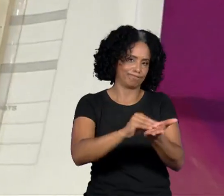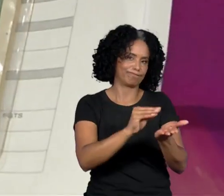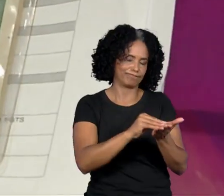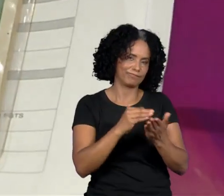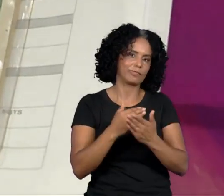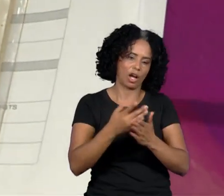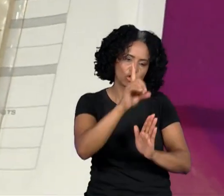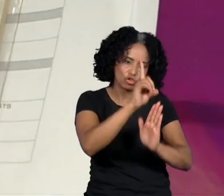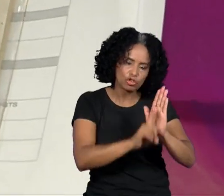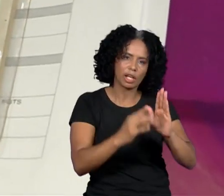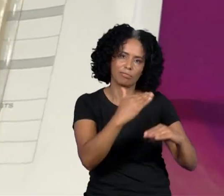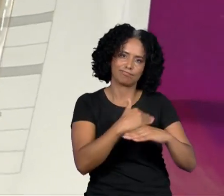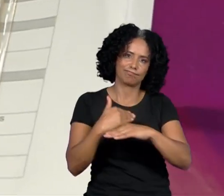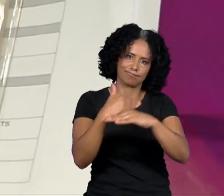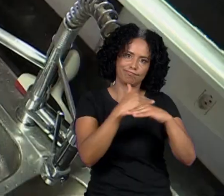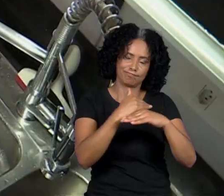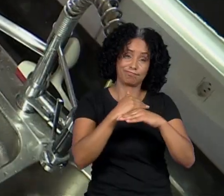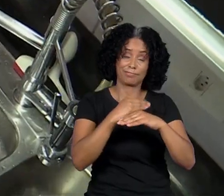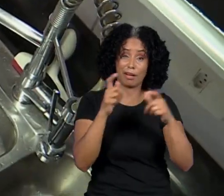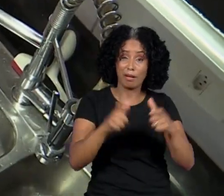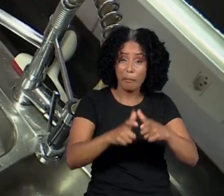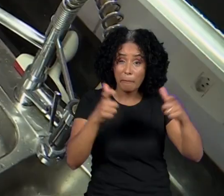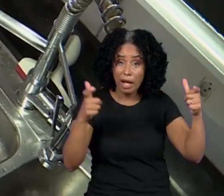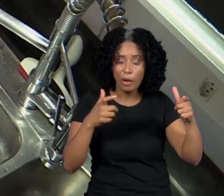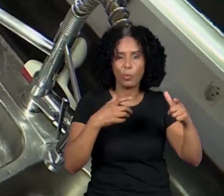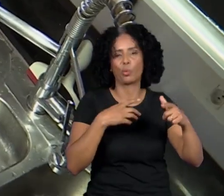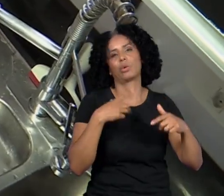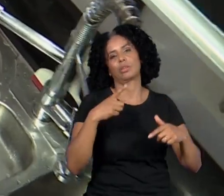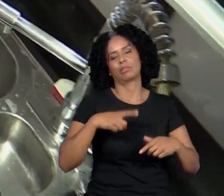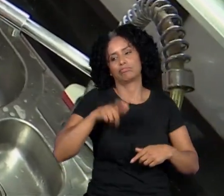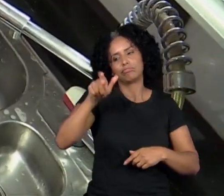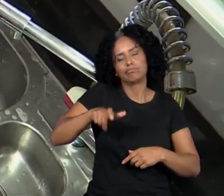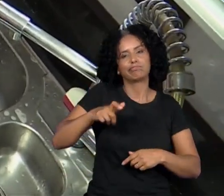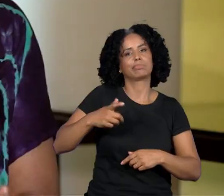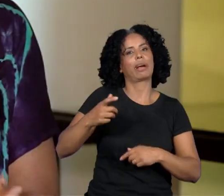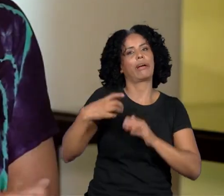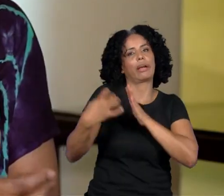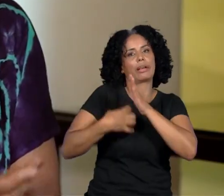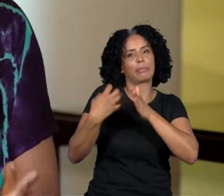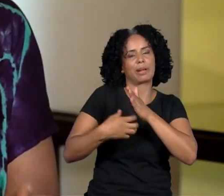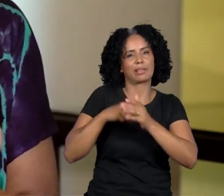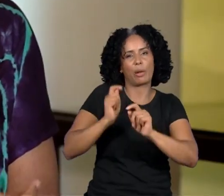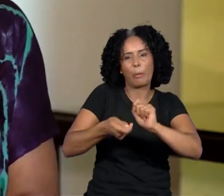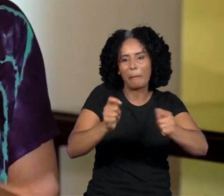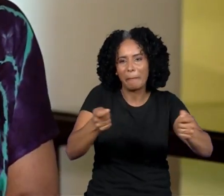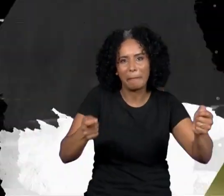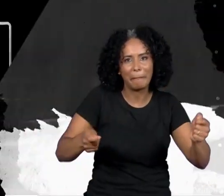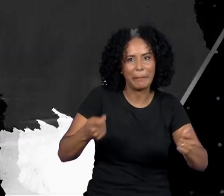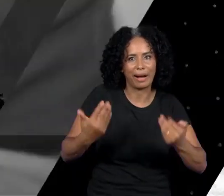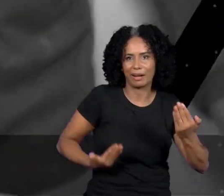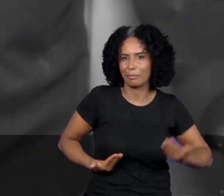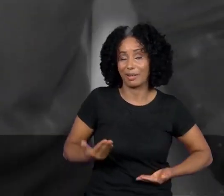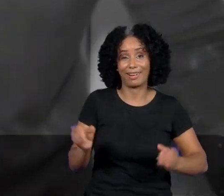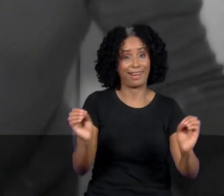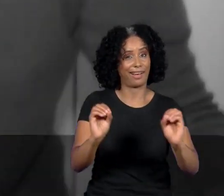referenciados que muitos empregadores e empregadoras não fazem esse repasse para as empregadas, né?